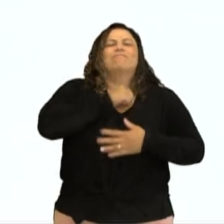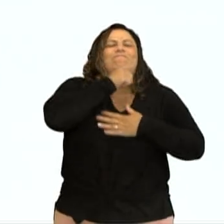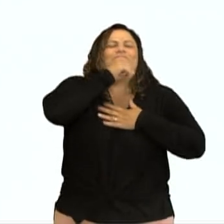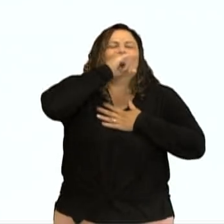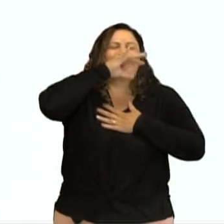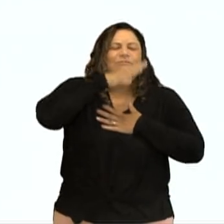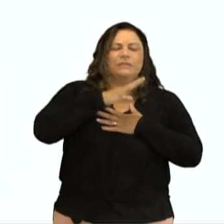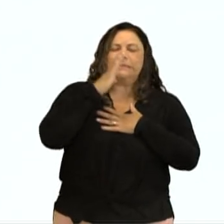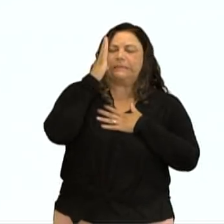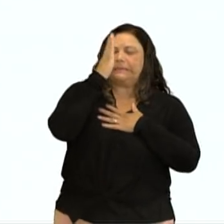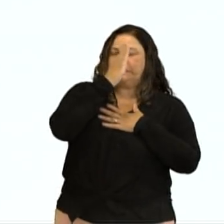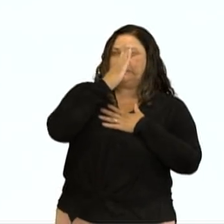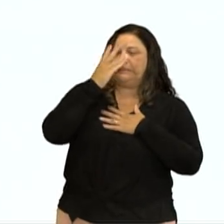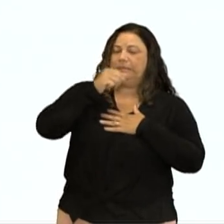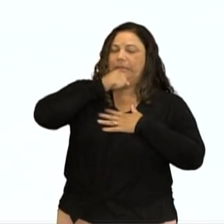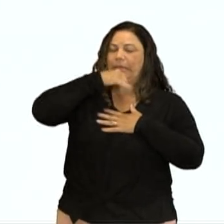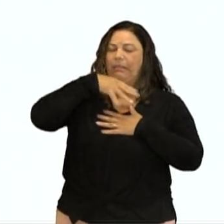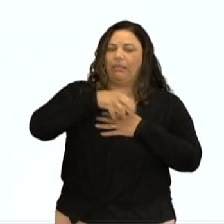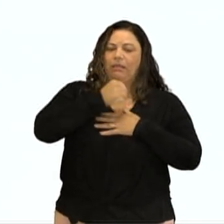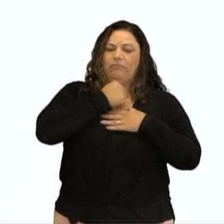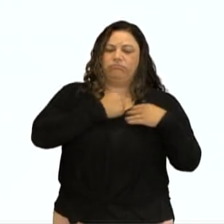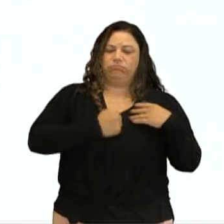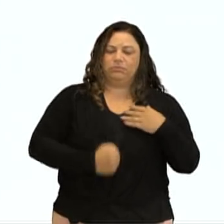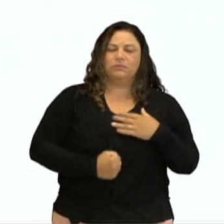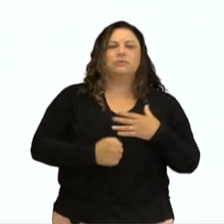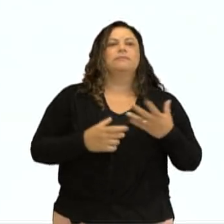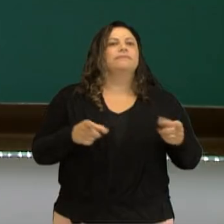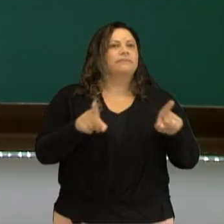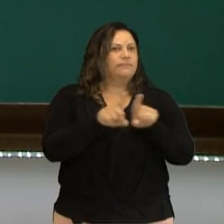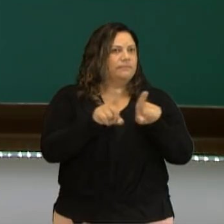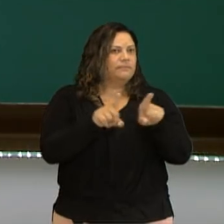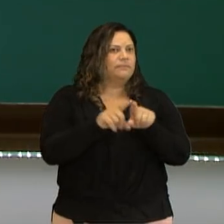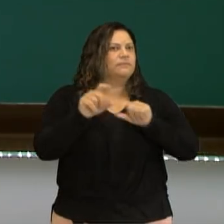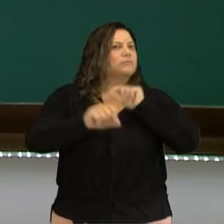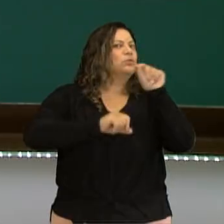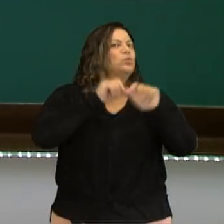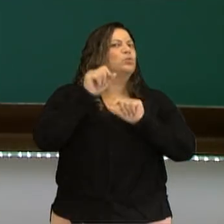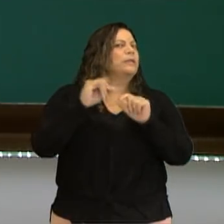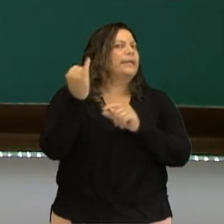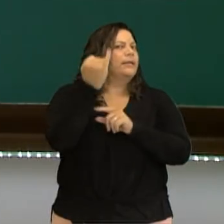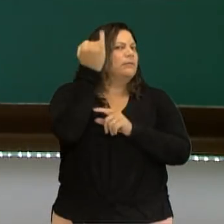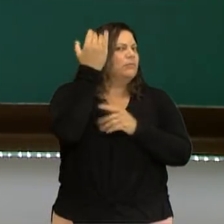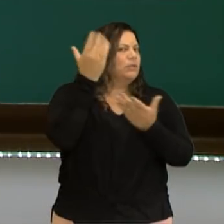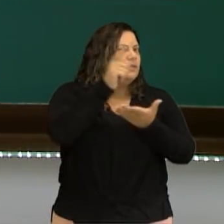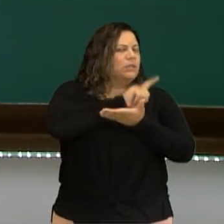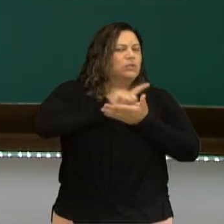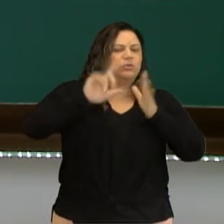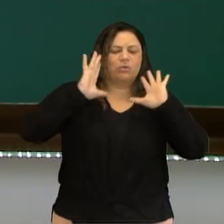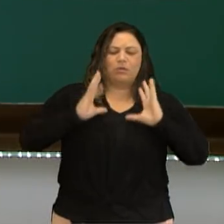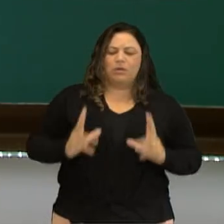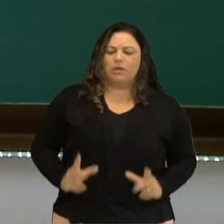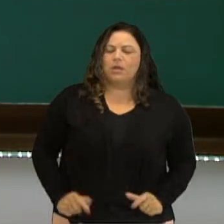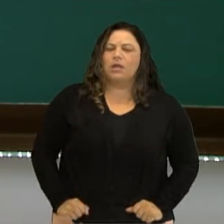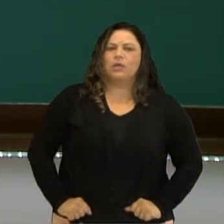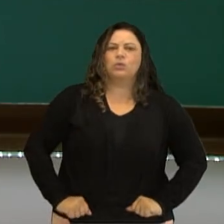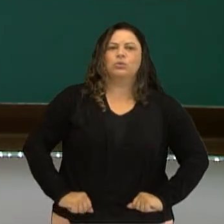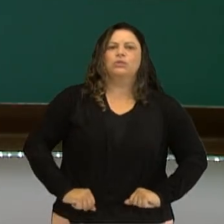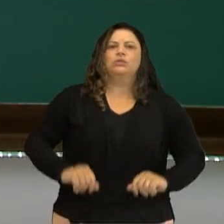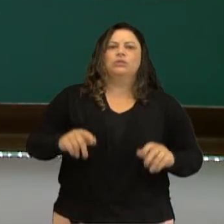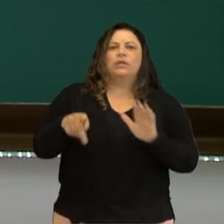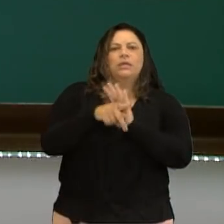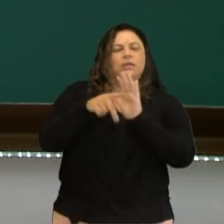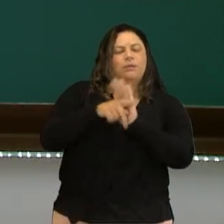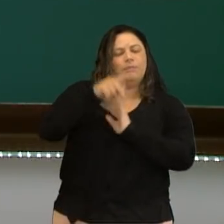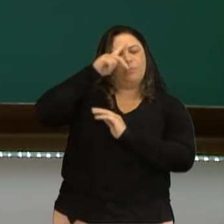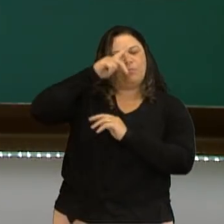náuseas, vômitos, diarreia. Então, o que é importante? Higienização, higiene pessoal